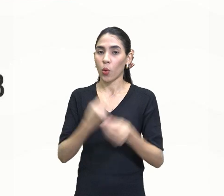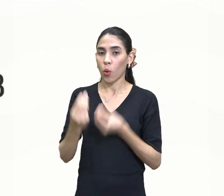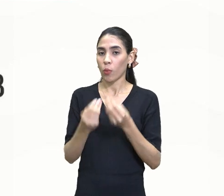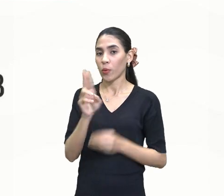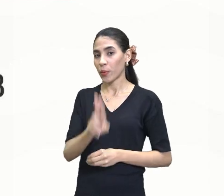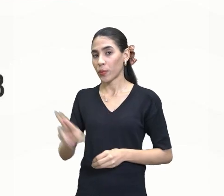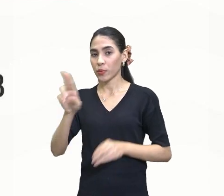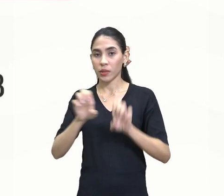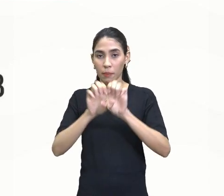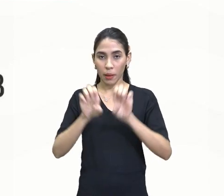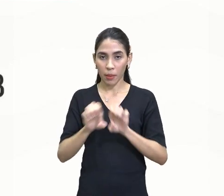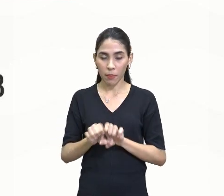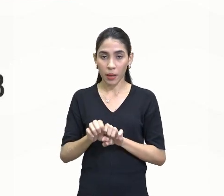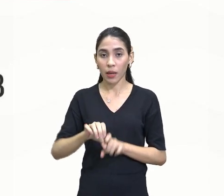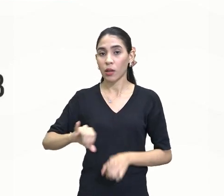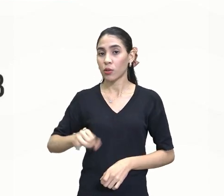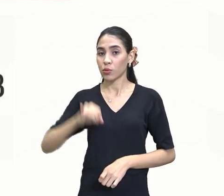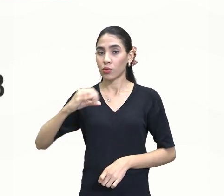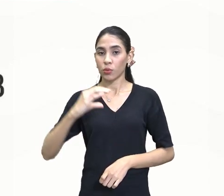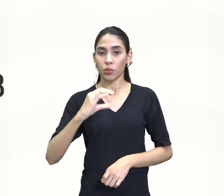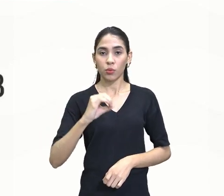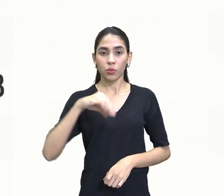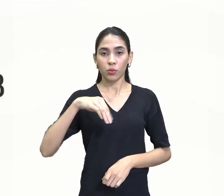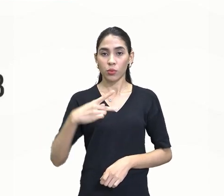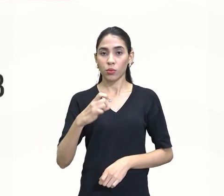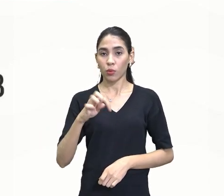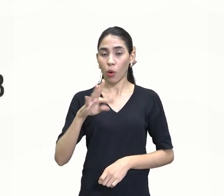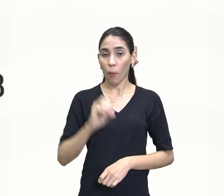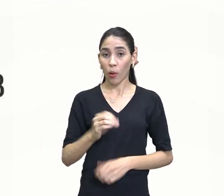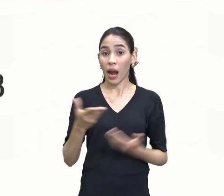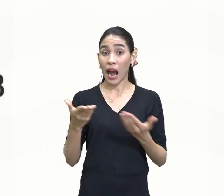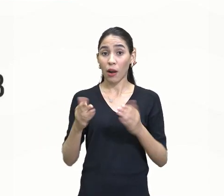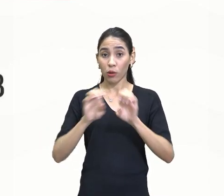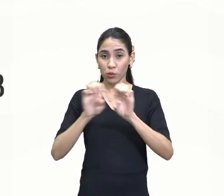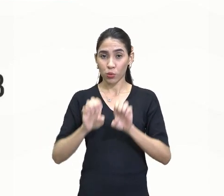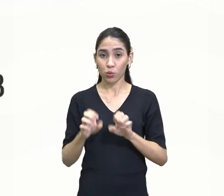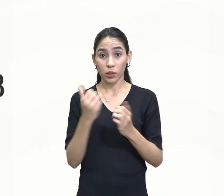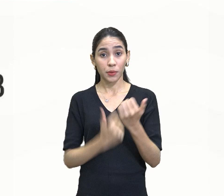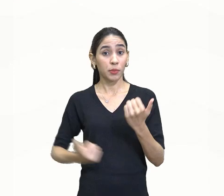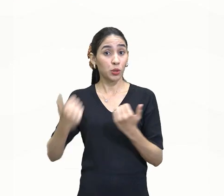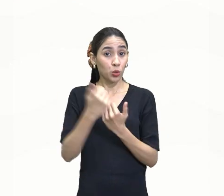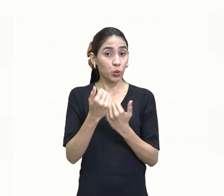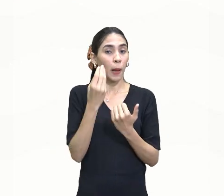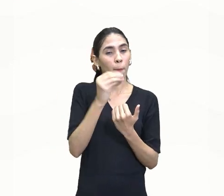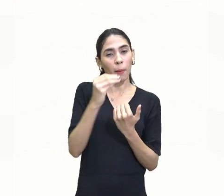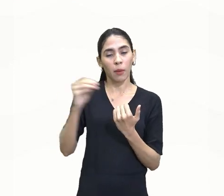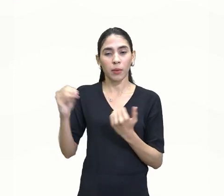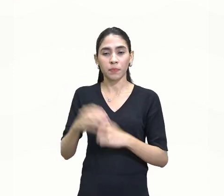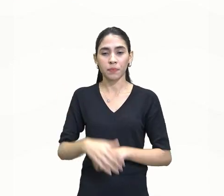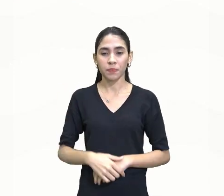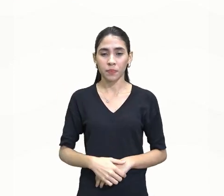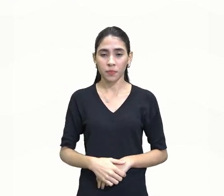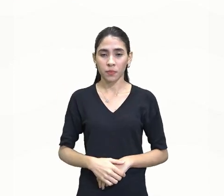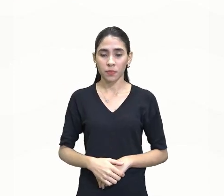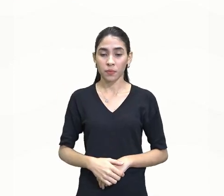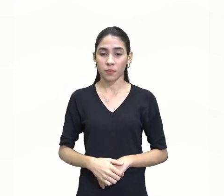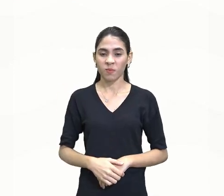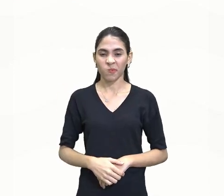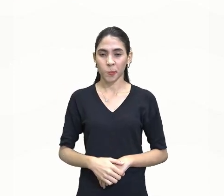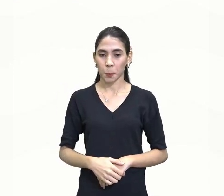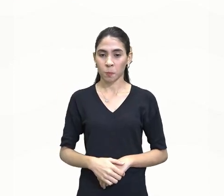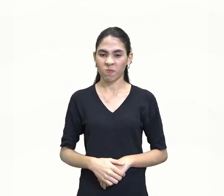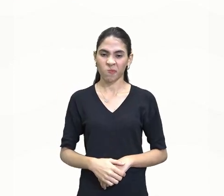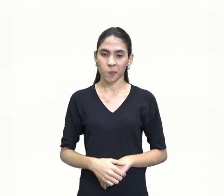de juros compostos. Vamos substituir então esses valores na nossa expressão? Atenção então aqui na nossa cartela.